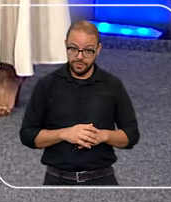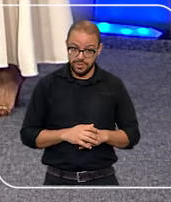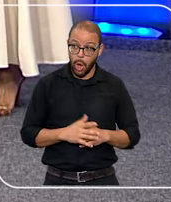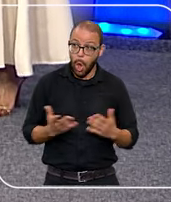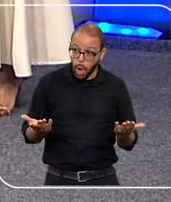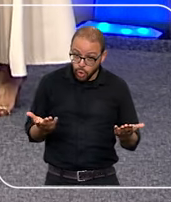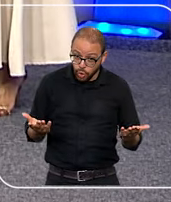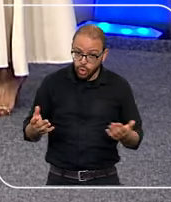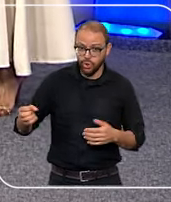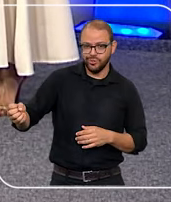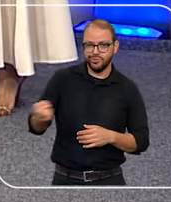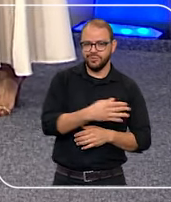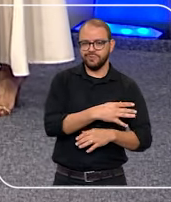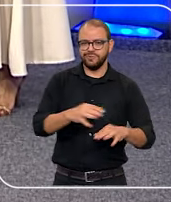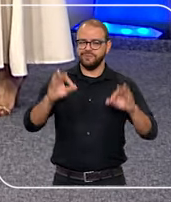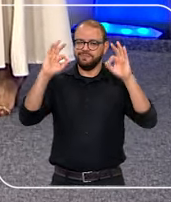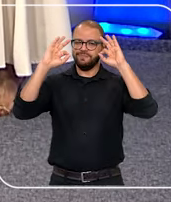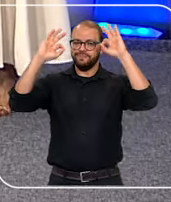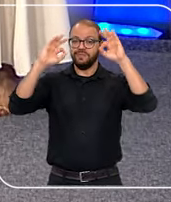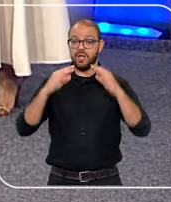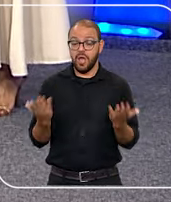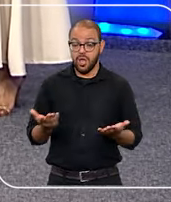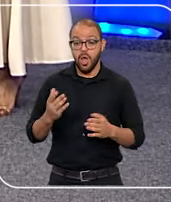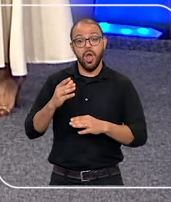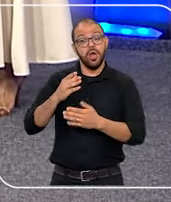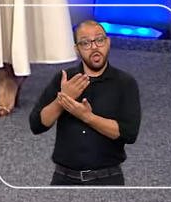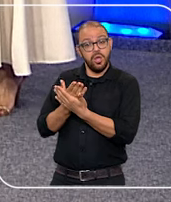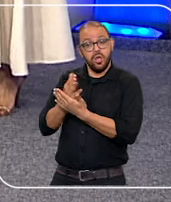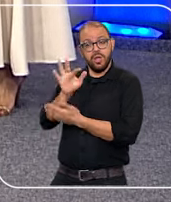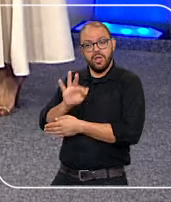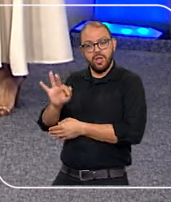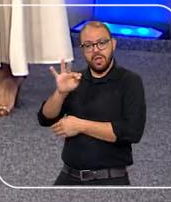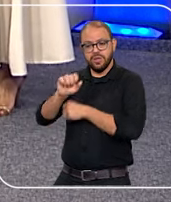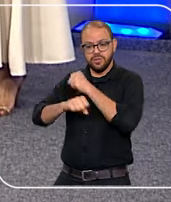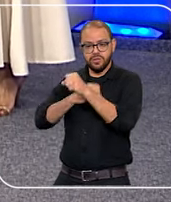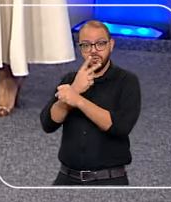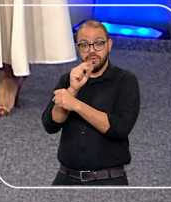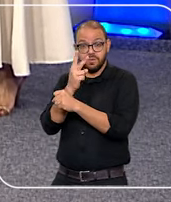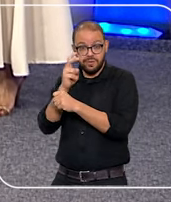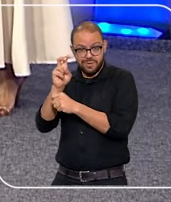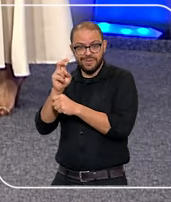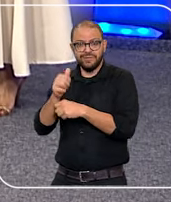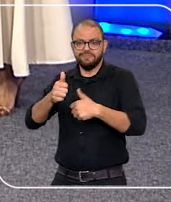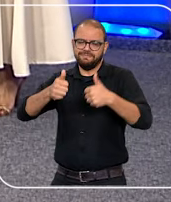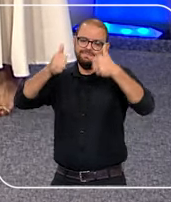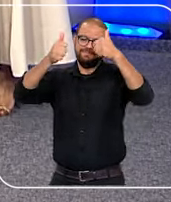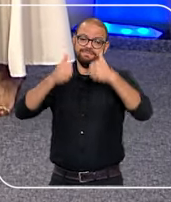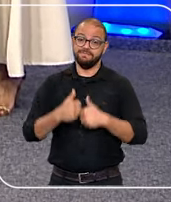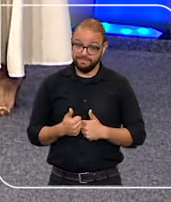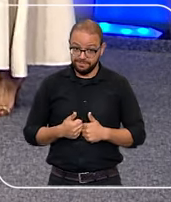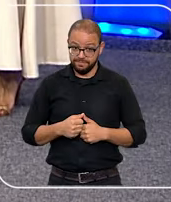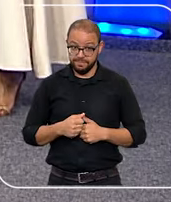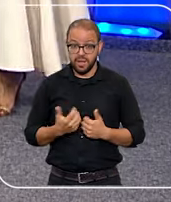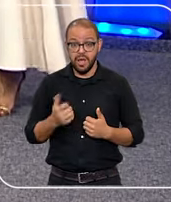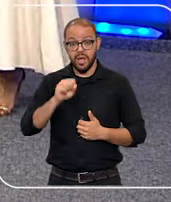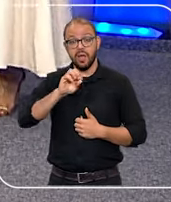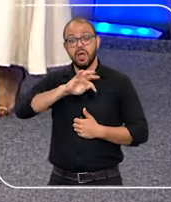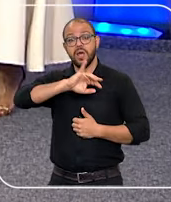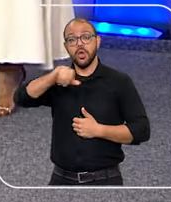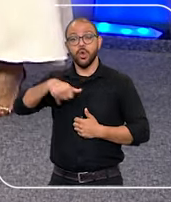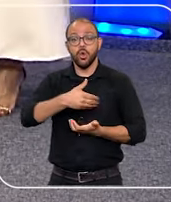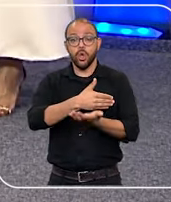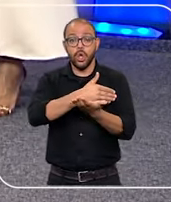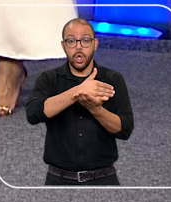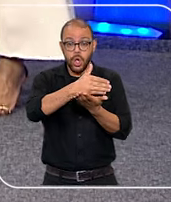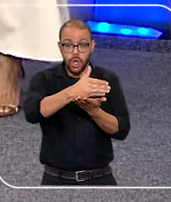hoje? Kátia, essa novidade é exclusiva para quem está fazendo faculdade começar o ano de 2025 com o pé direito. É que o